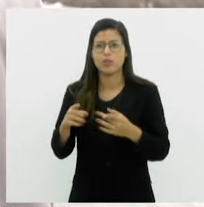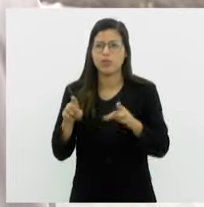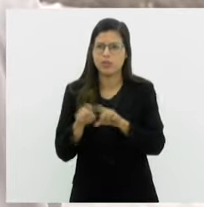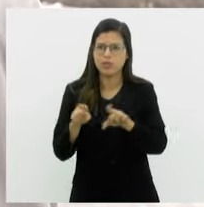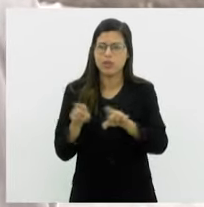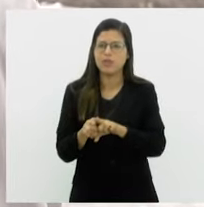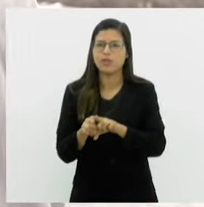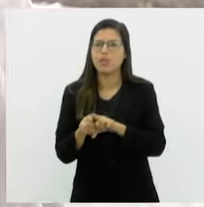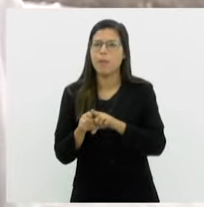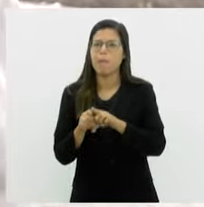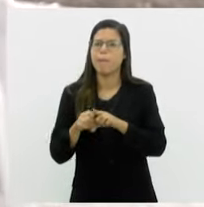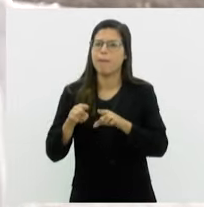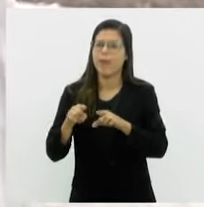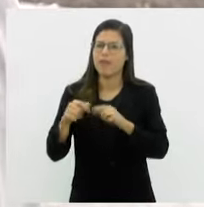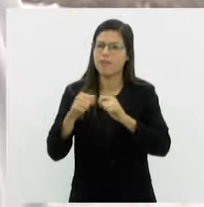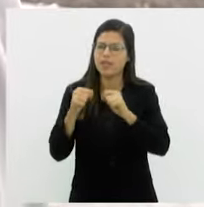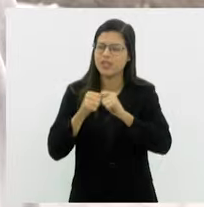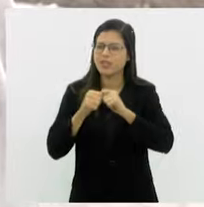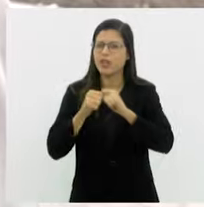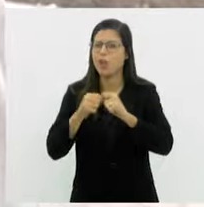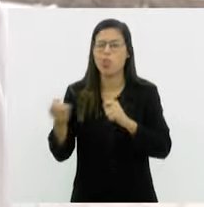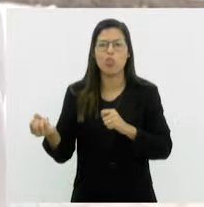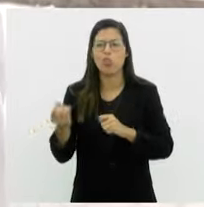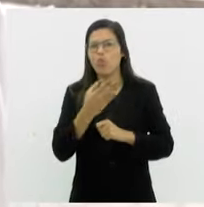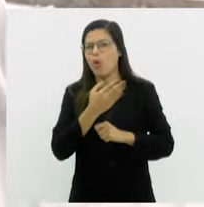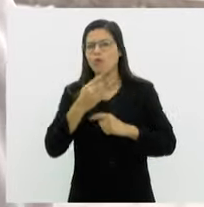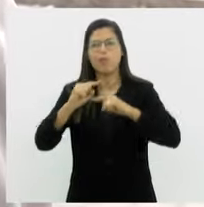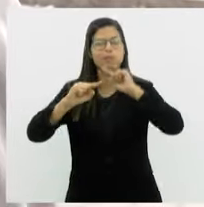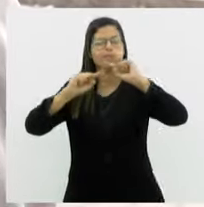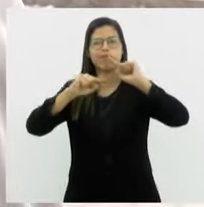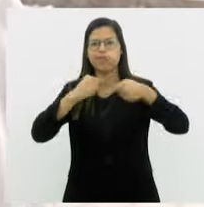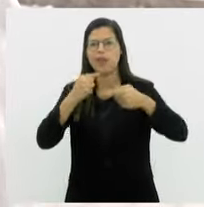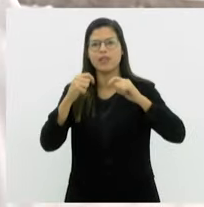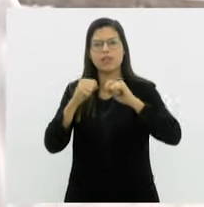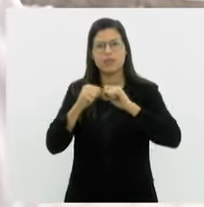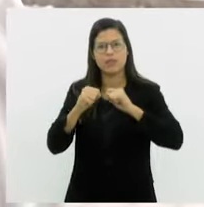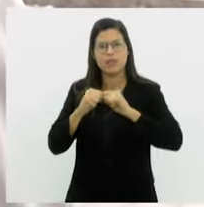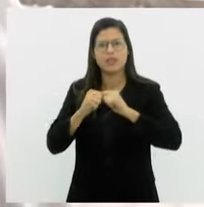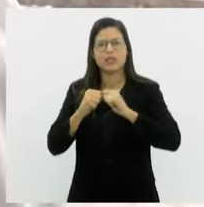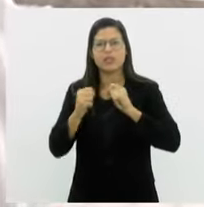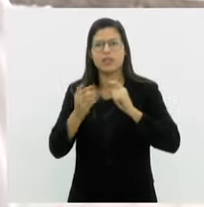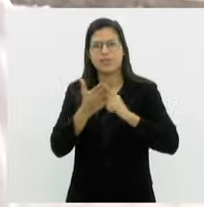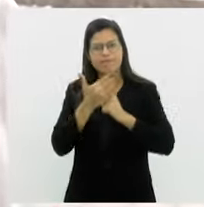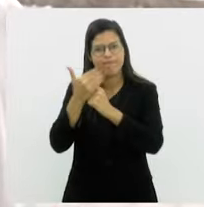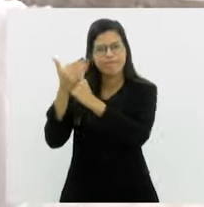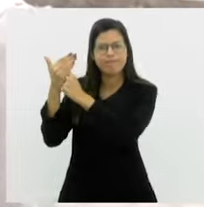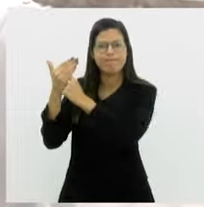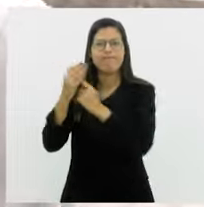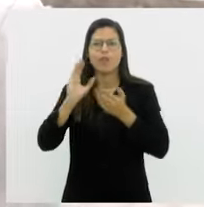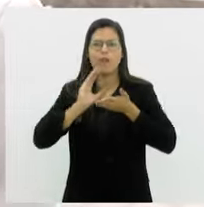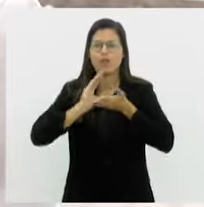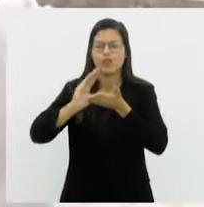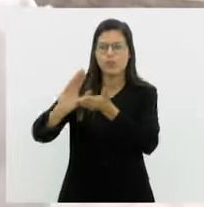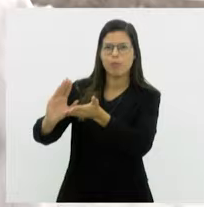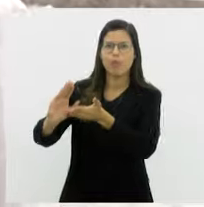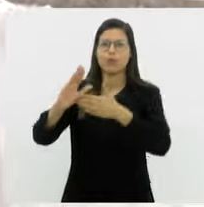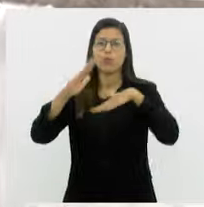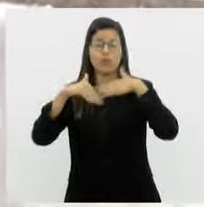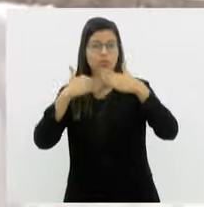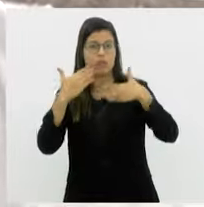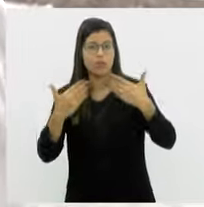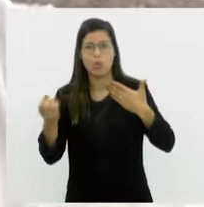que o governador sempre pede a nós, para que a gente faça isso, modernizar a máquina pública, através de investimento, desenvolvimento de